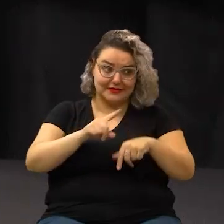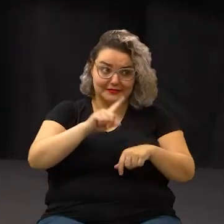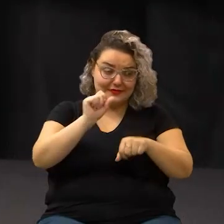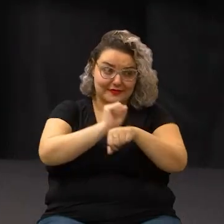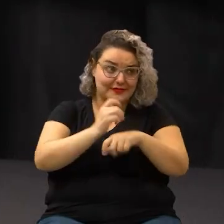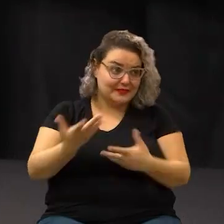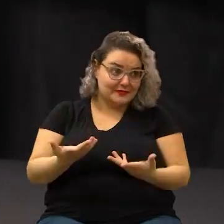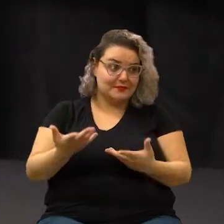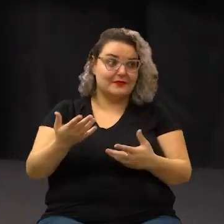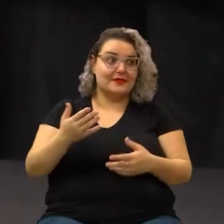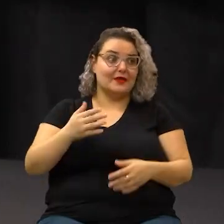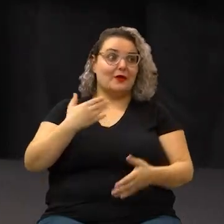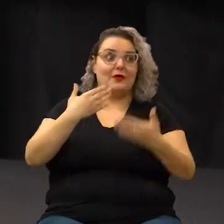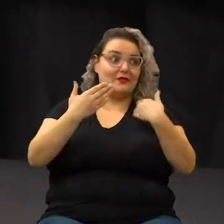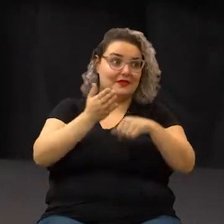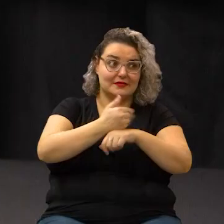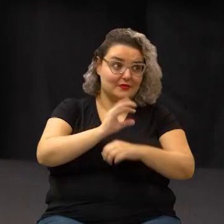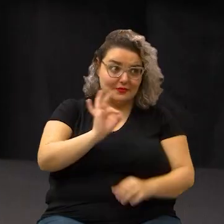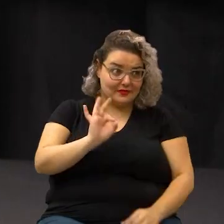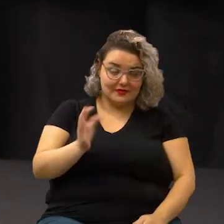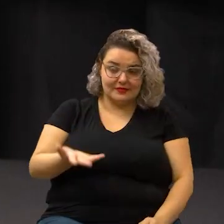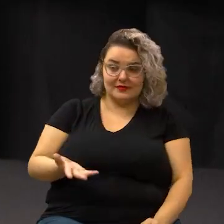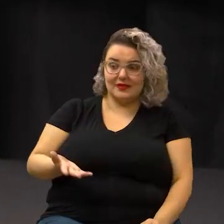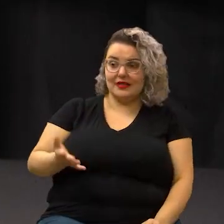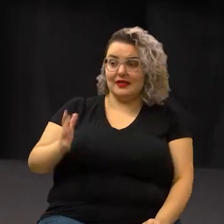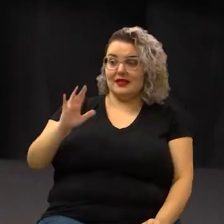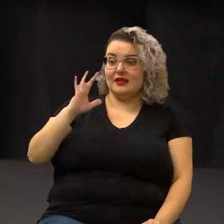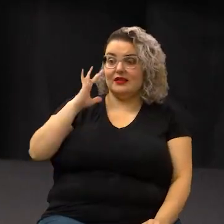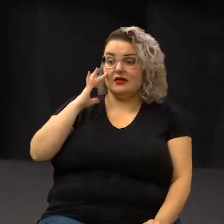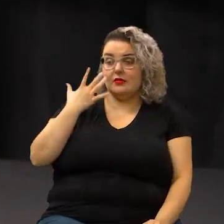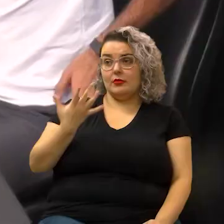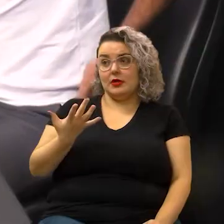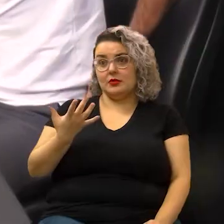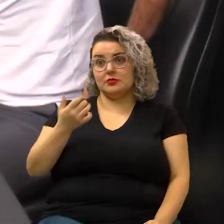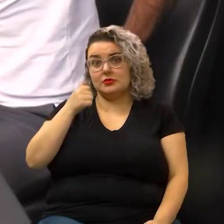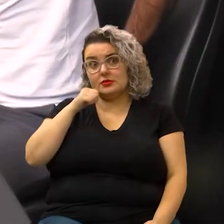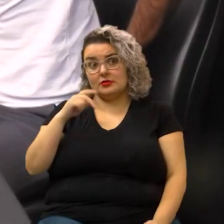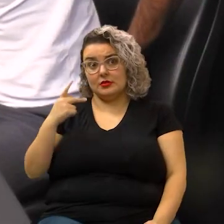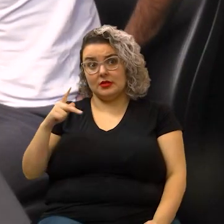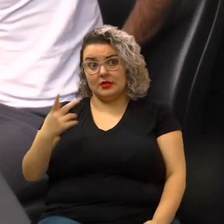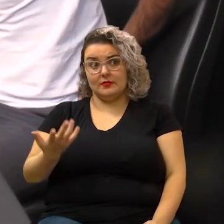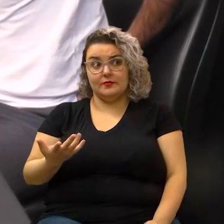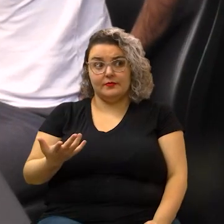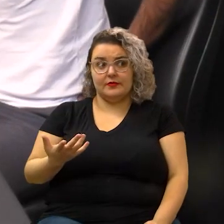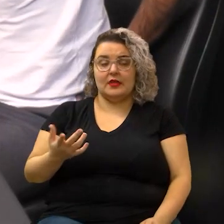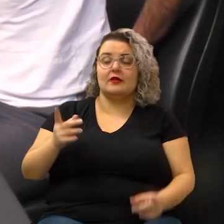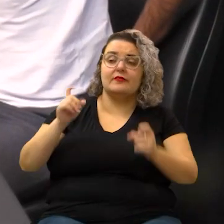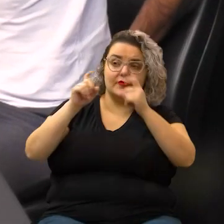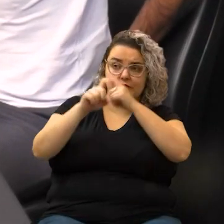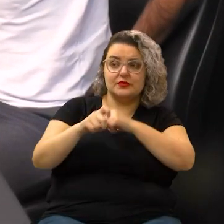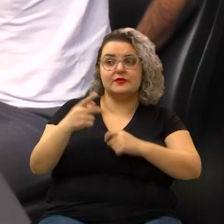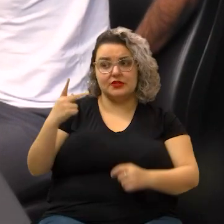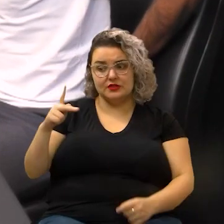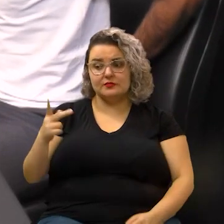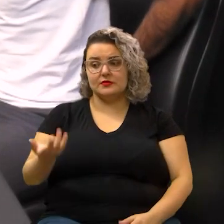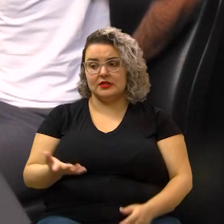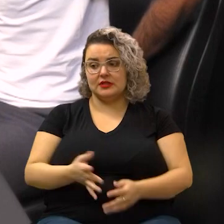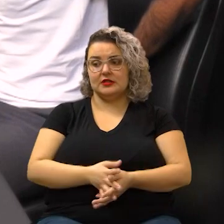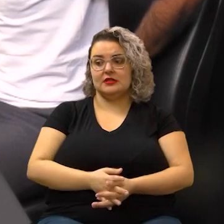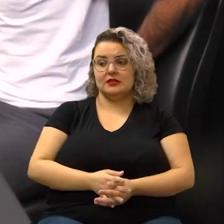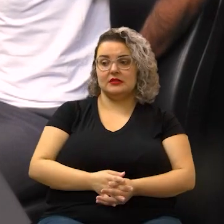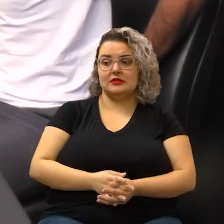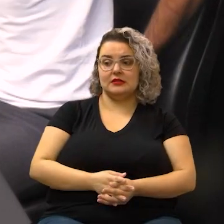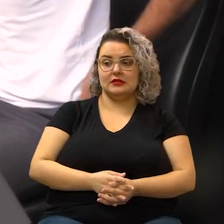casa, ela não estava esperando? Ou vocês chegaram a conversar sobre isso ou não? Acho que ela, assim, simplesmente... Foi muito difícil para